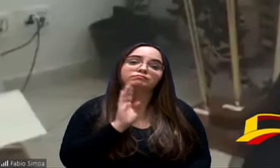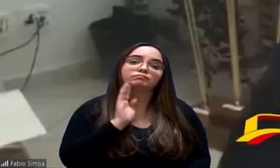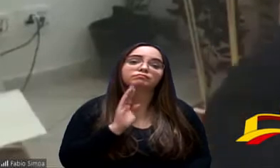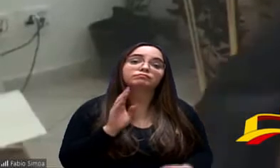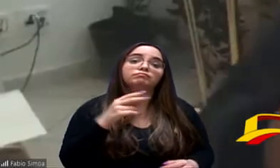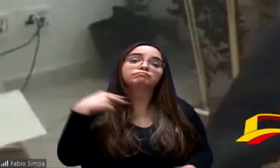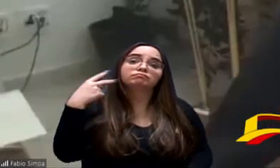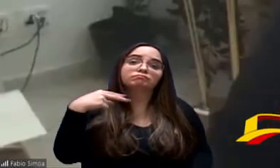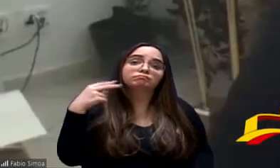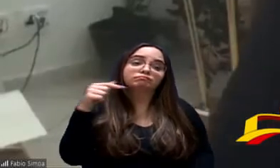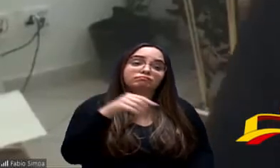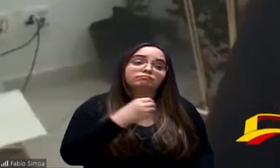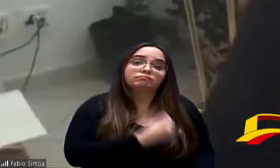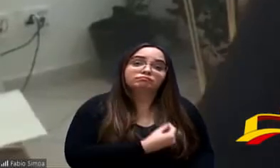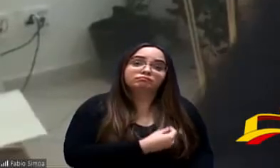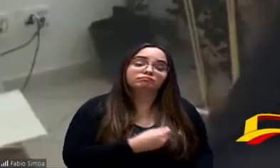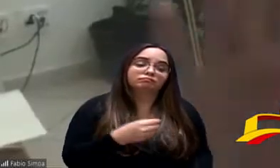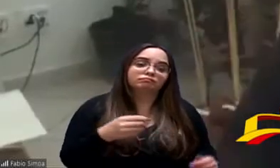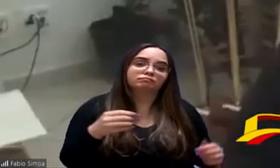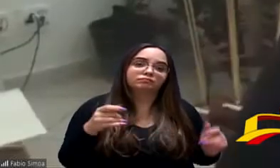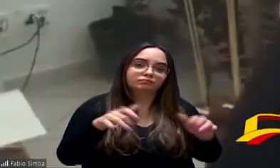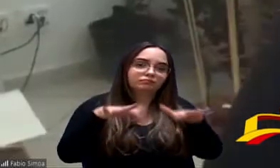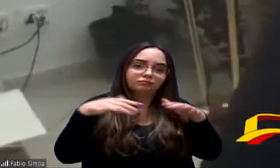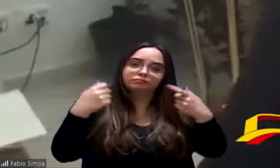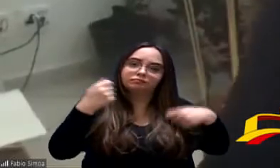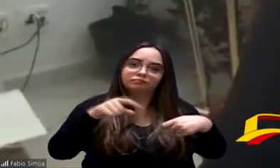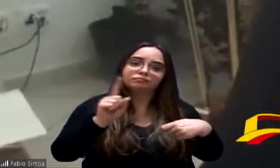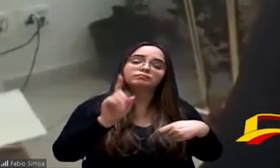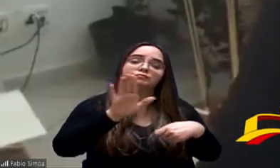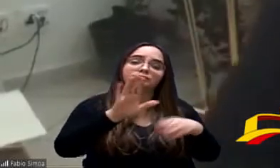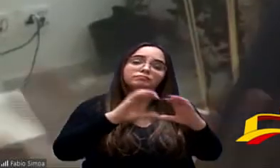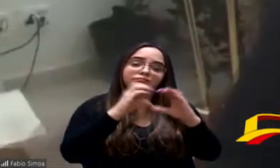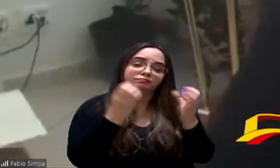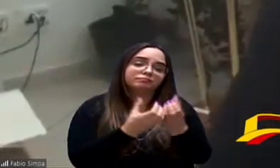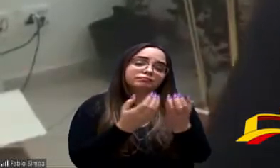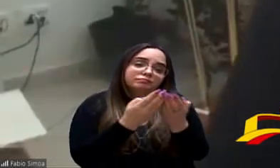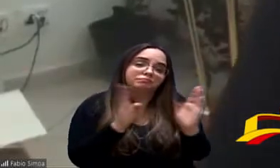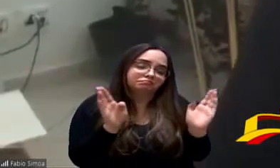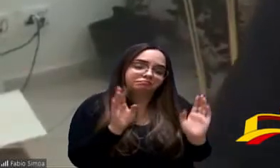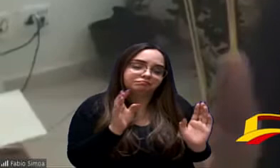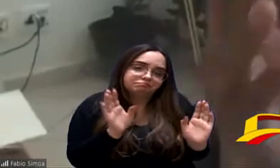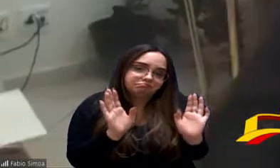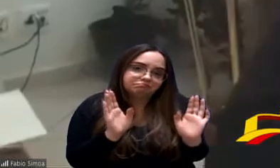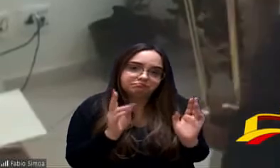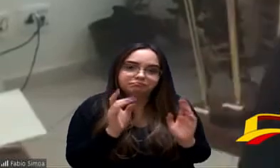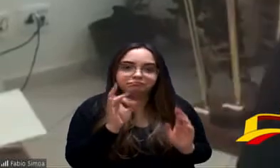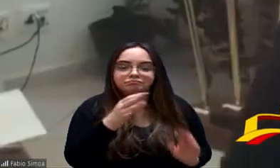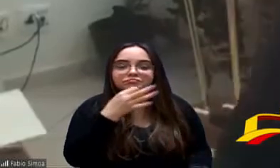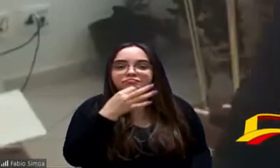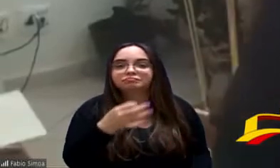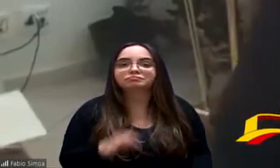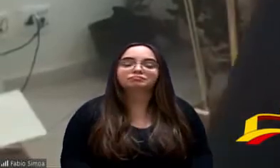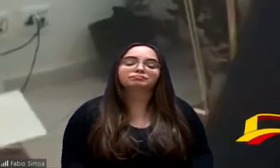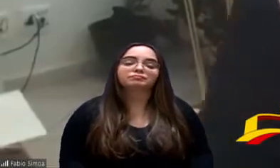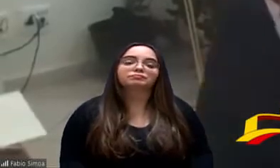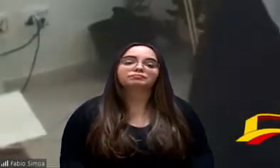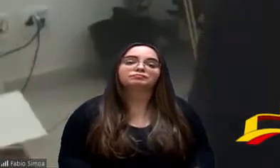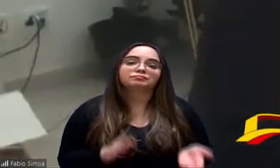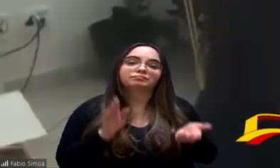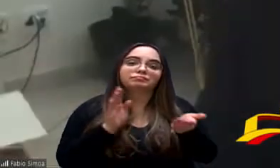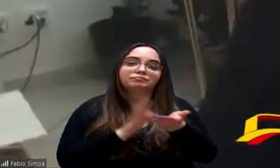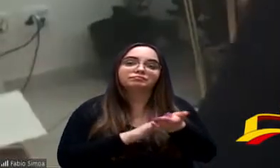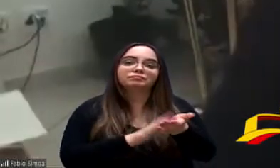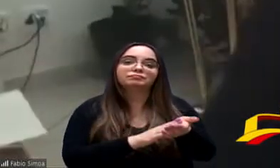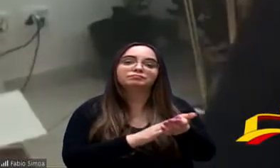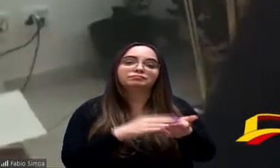esteja presente, mas a câmera fica aberta, assim, para não gerar nenhum conflito. Mas essa é uma sugestão. Parabenizar o vereador,